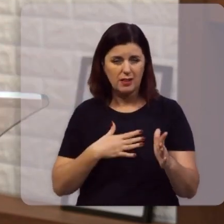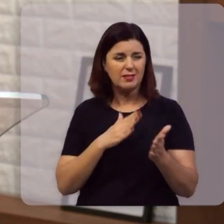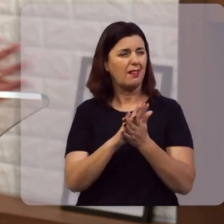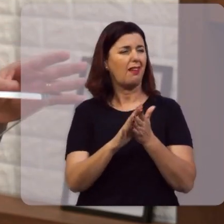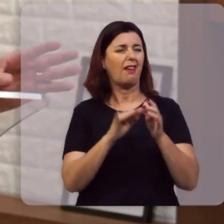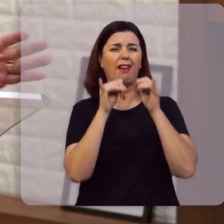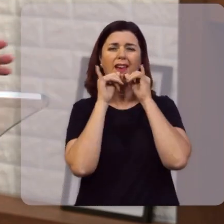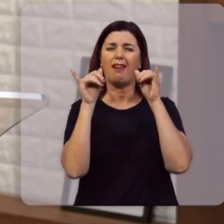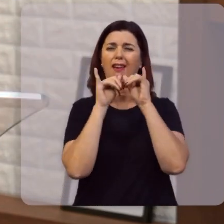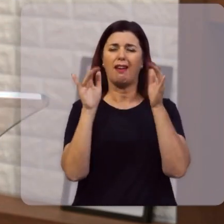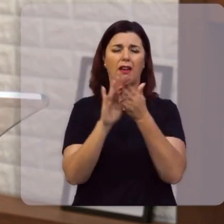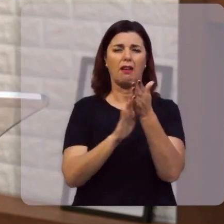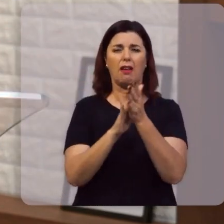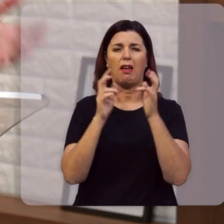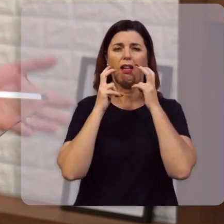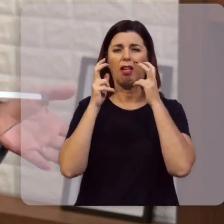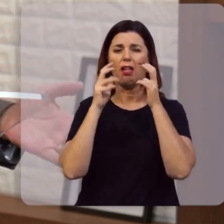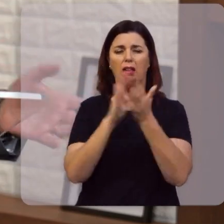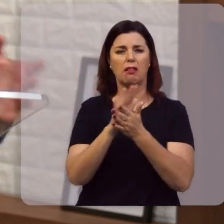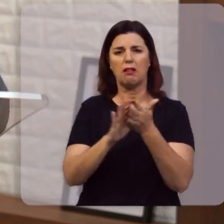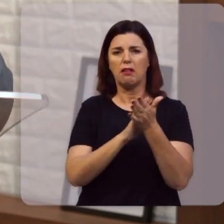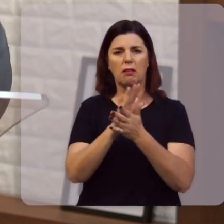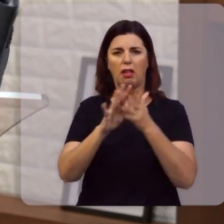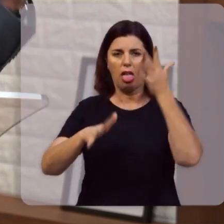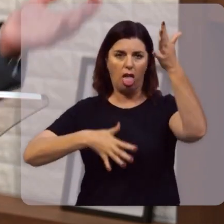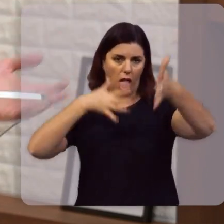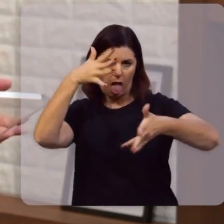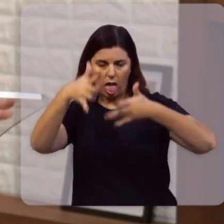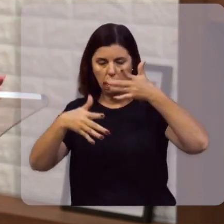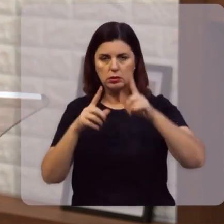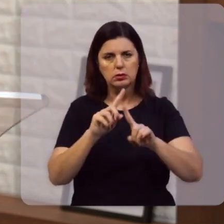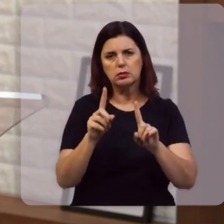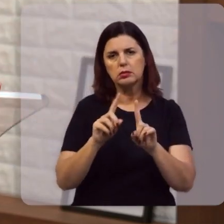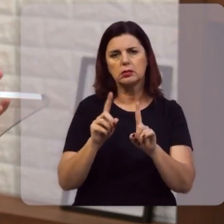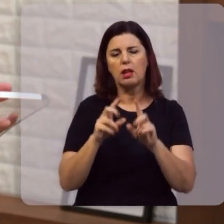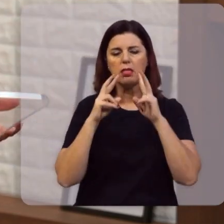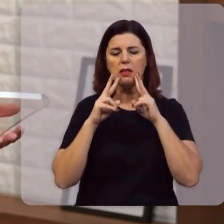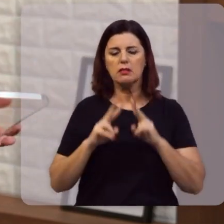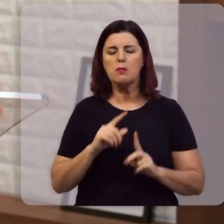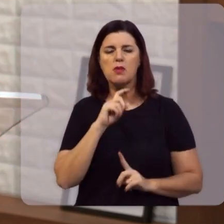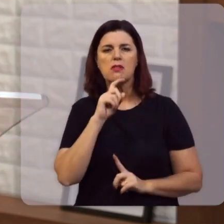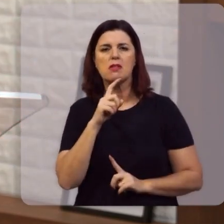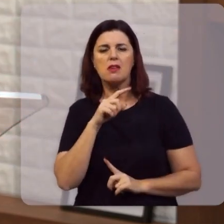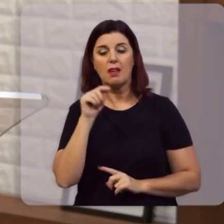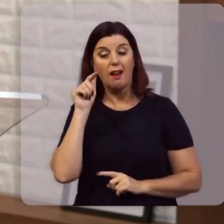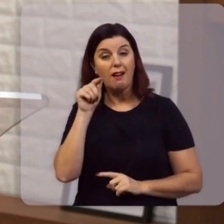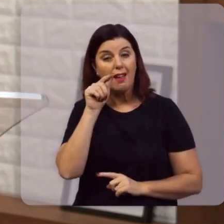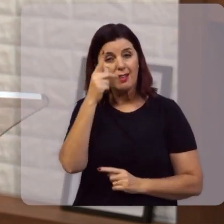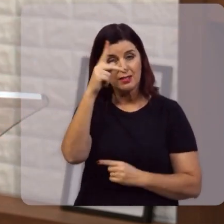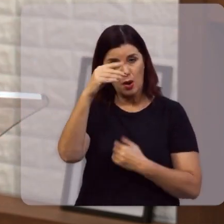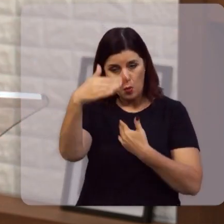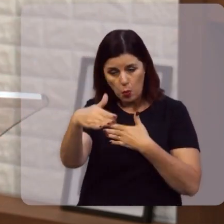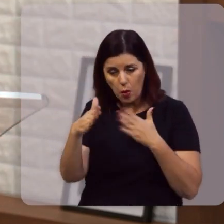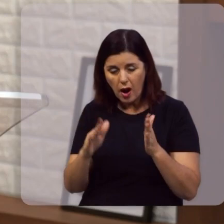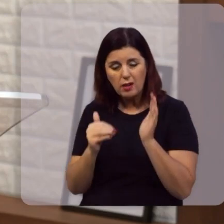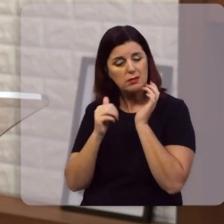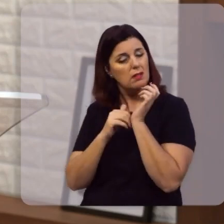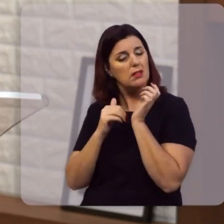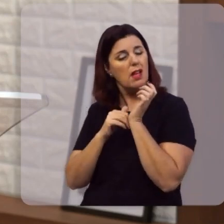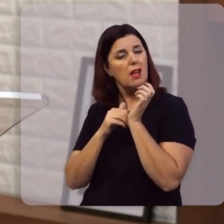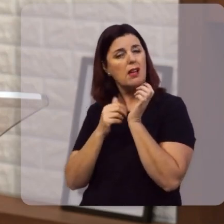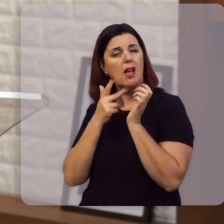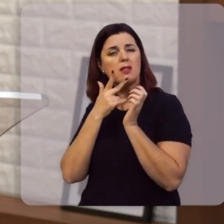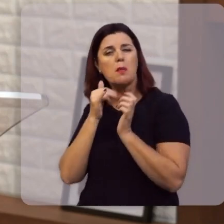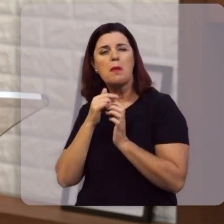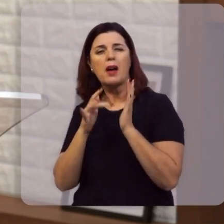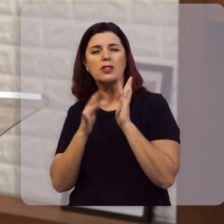sem propaganda, sem auditório, sem testemunhas presentes, mas lá no seu quarto em secreto, o seu pai